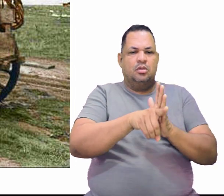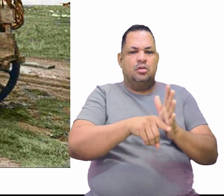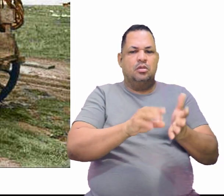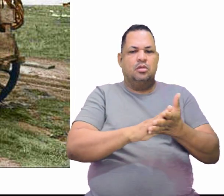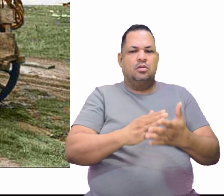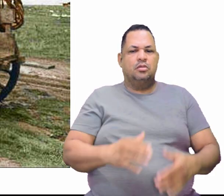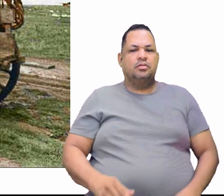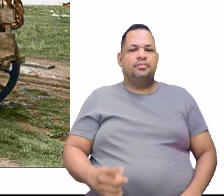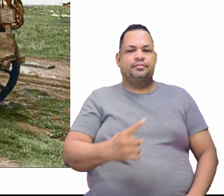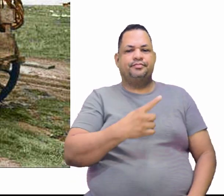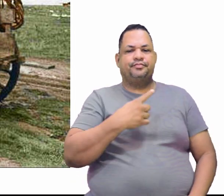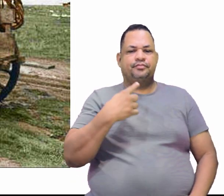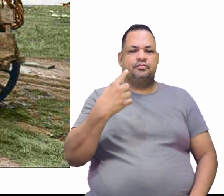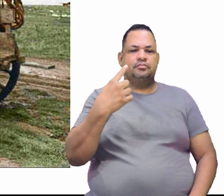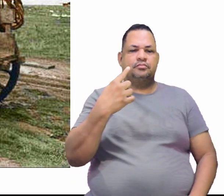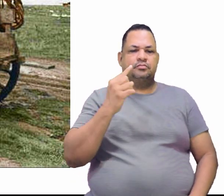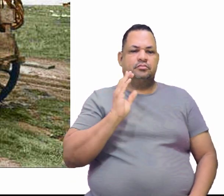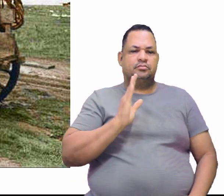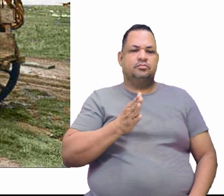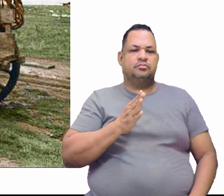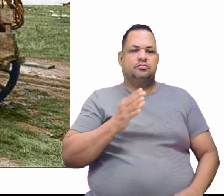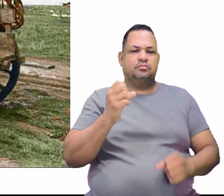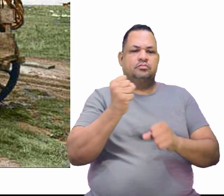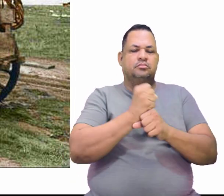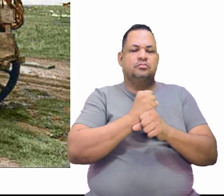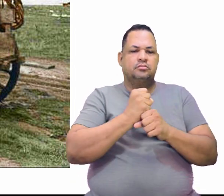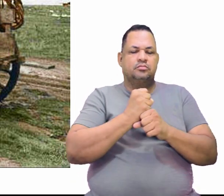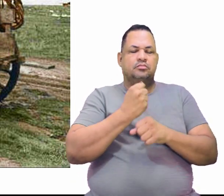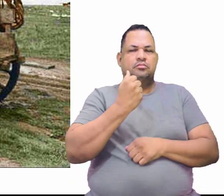nós já estamos lá em